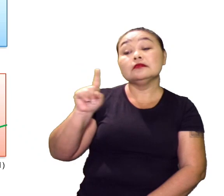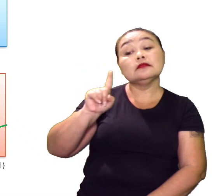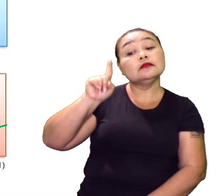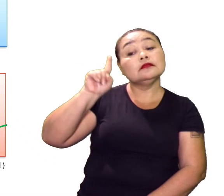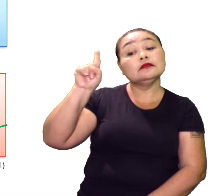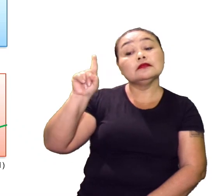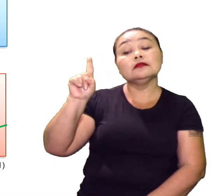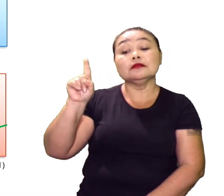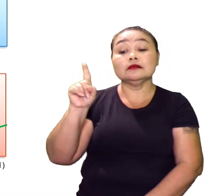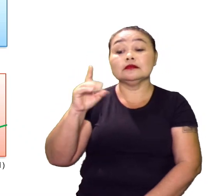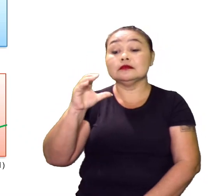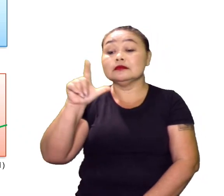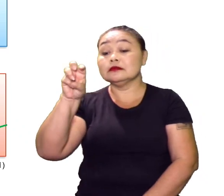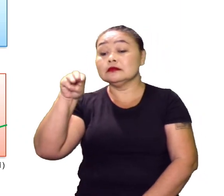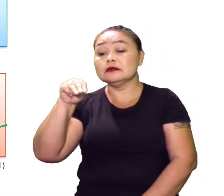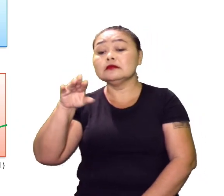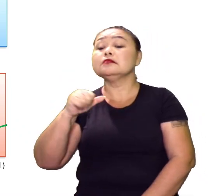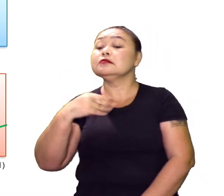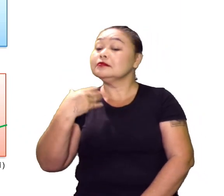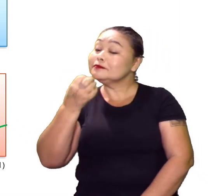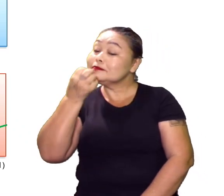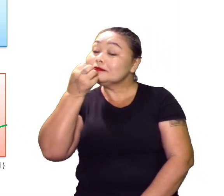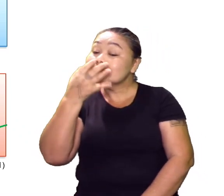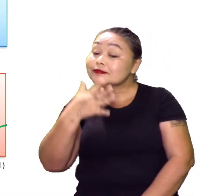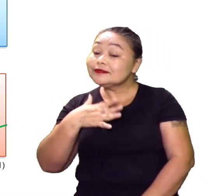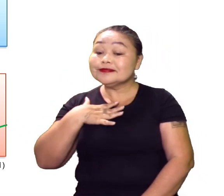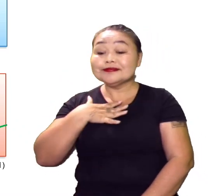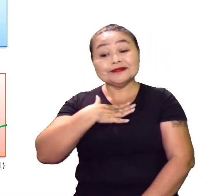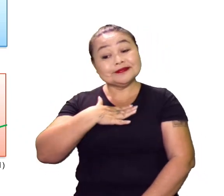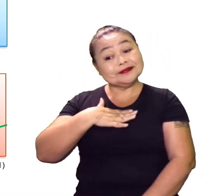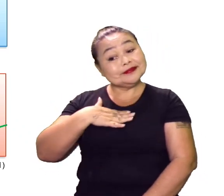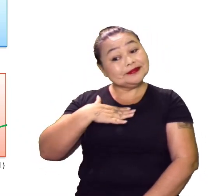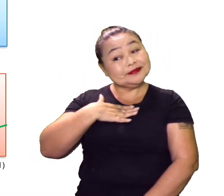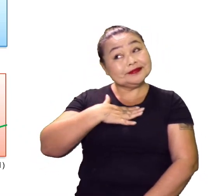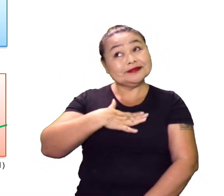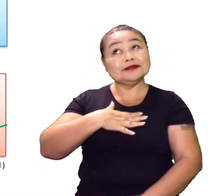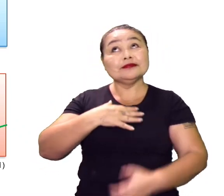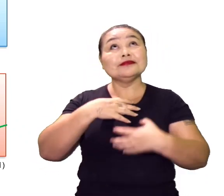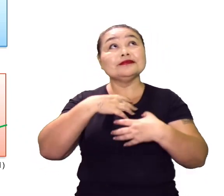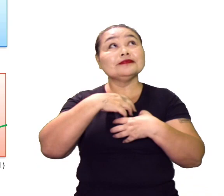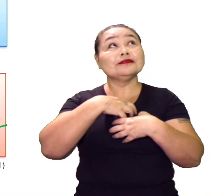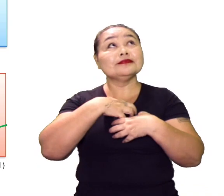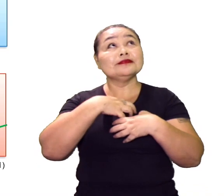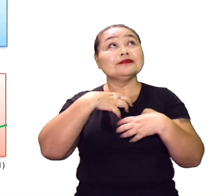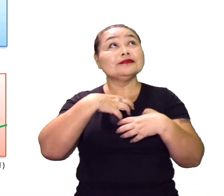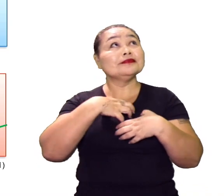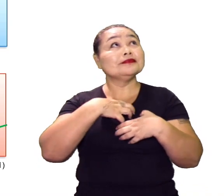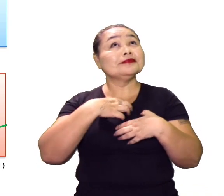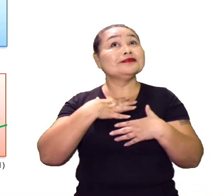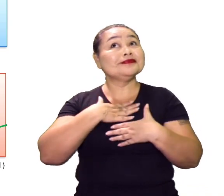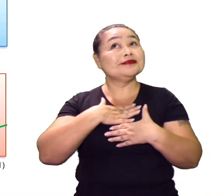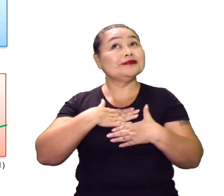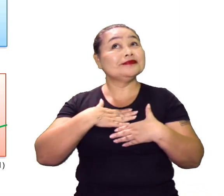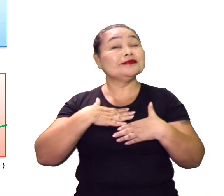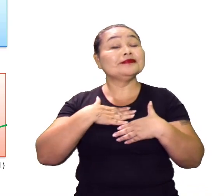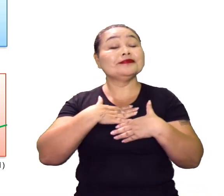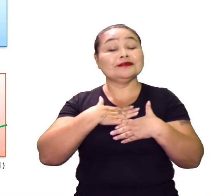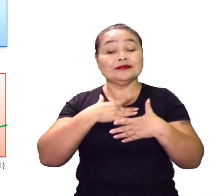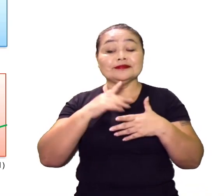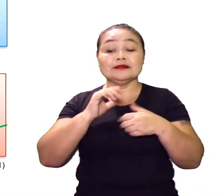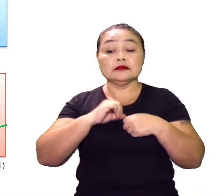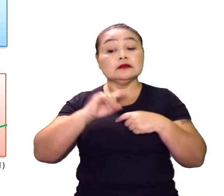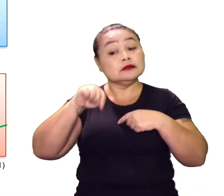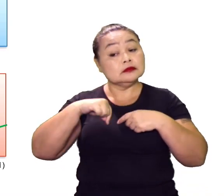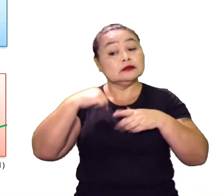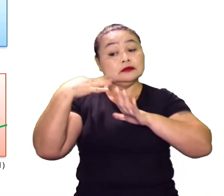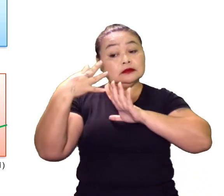o clima é mais agradável, não é isso? Se é um clima mais agradável, embora nós estejamos na